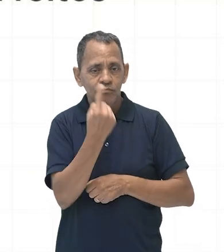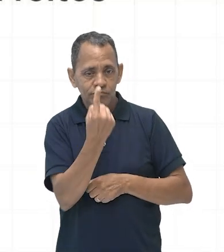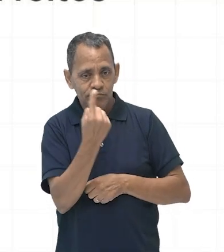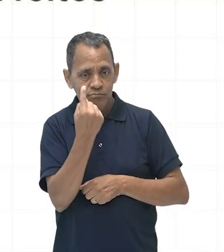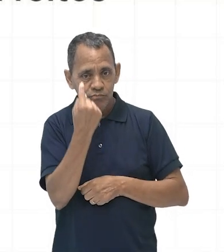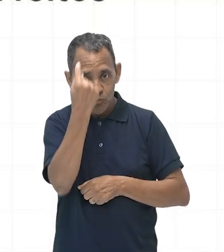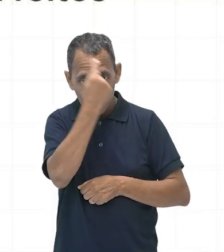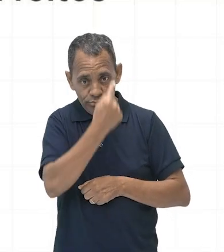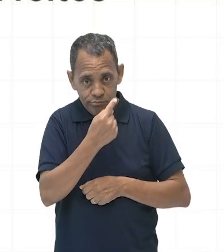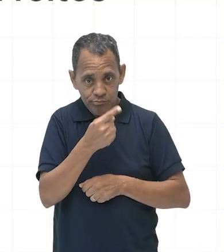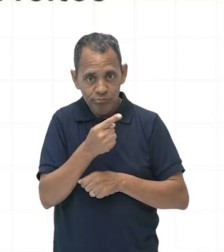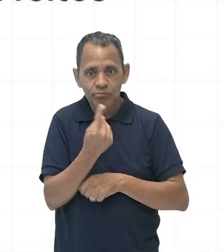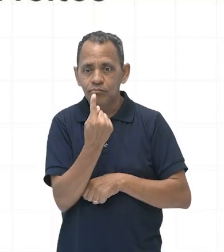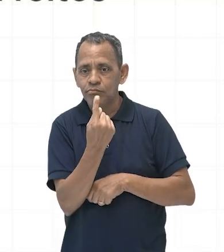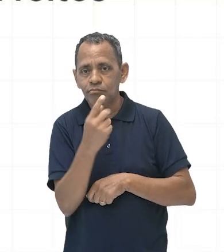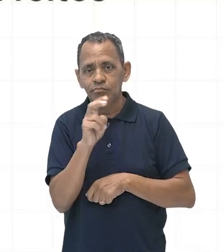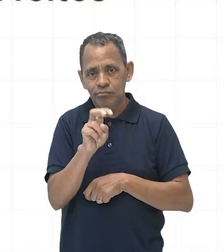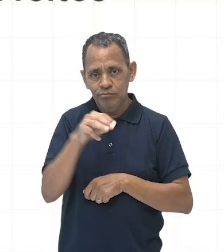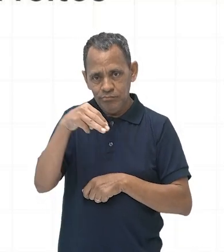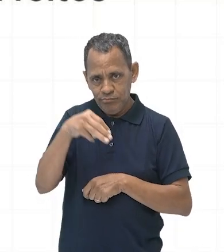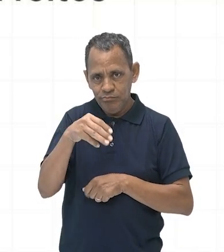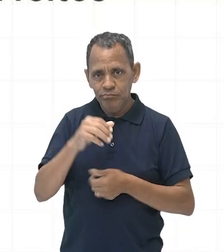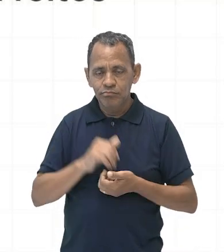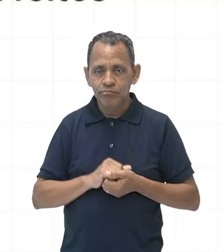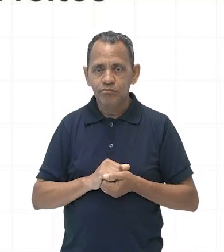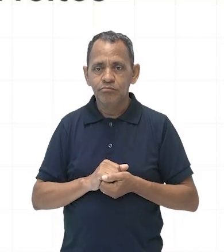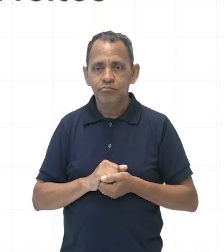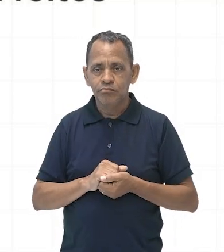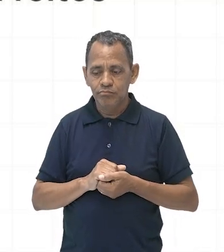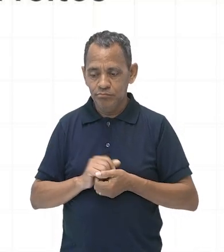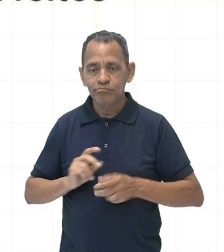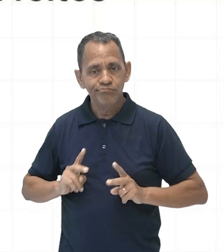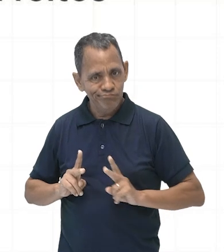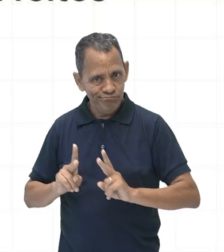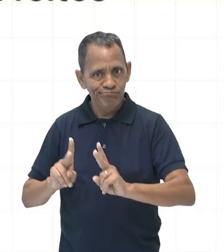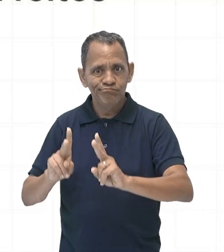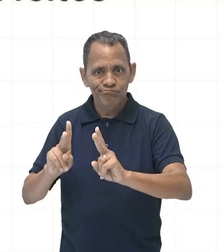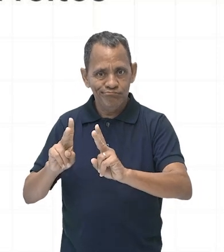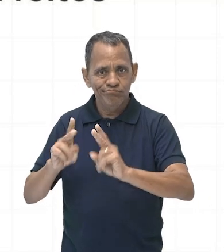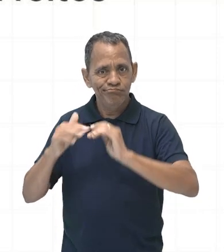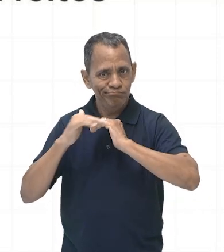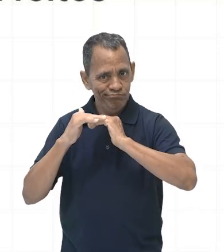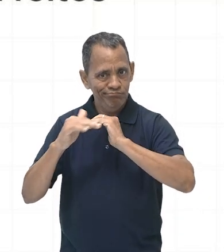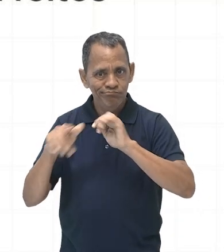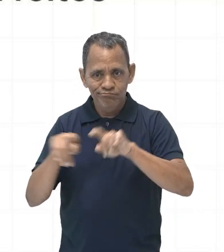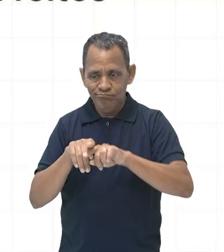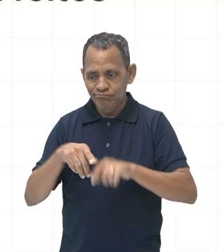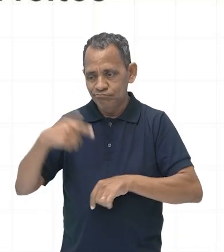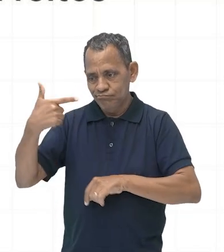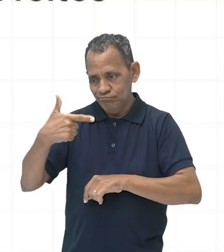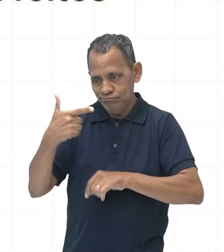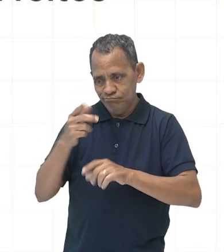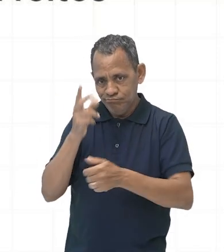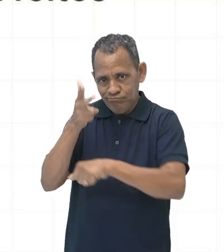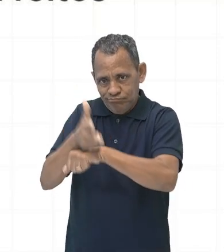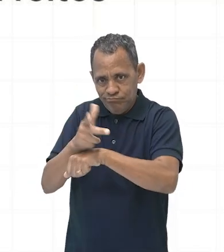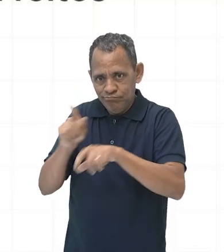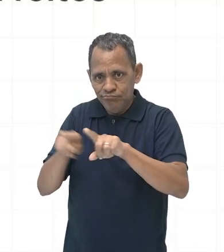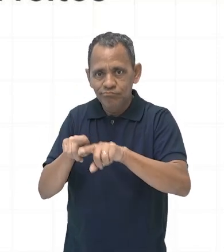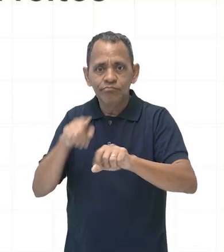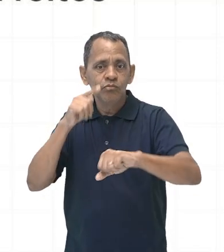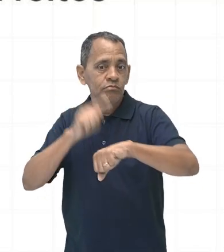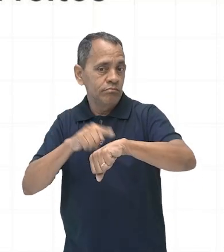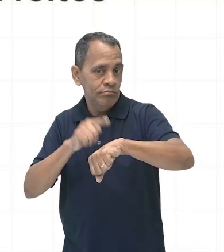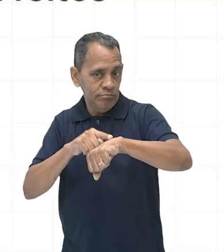minutos. Supondo que essas proporções sejam mantidas em um segundo vídeo, assim o tempo gasto nesse